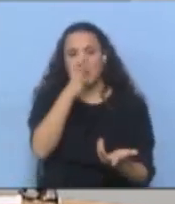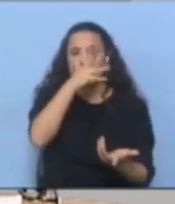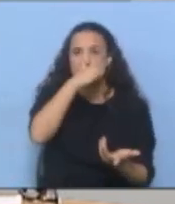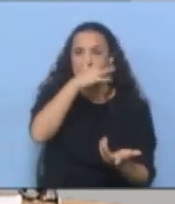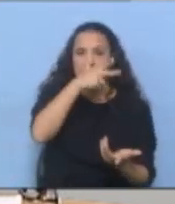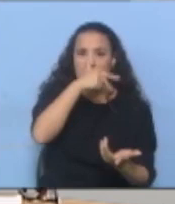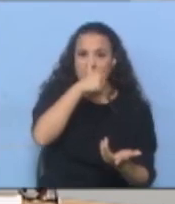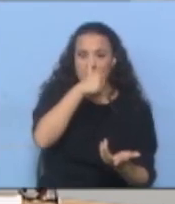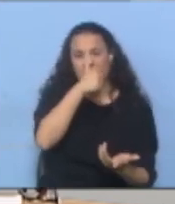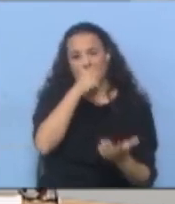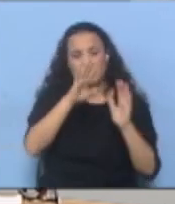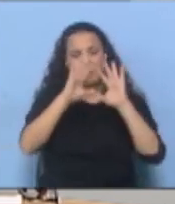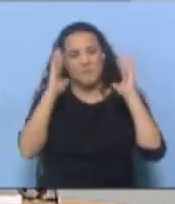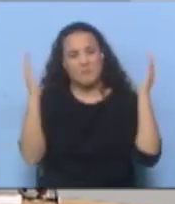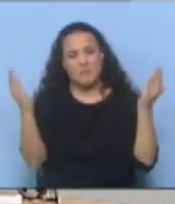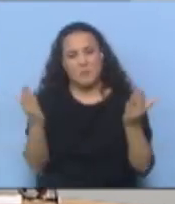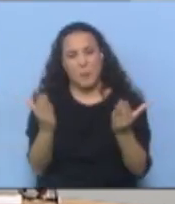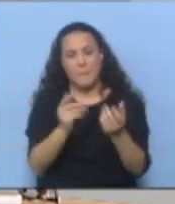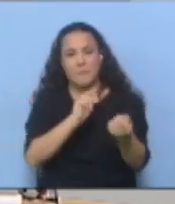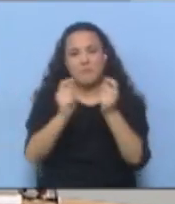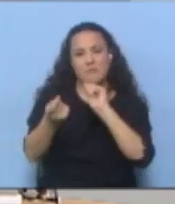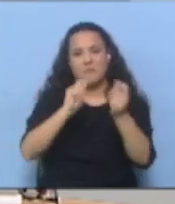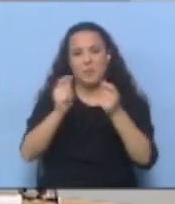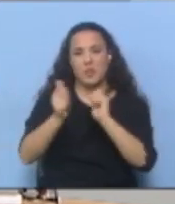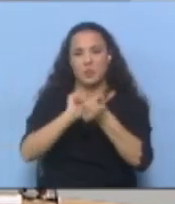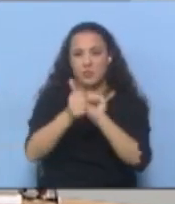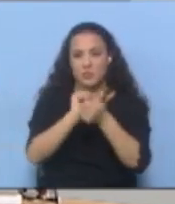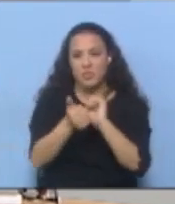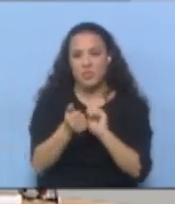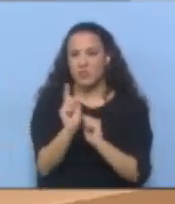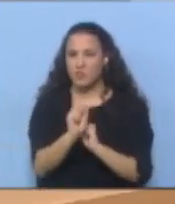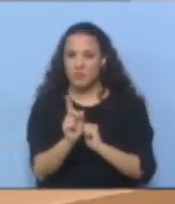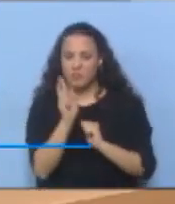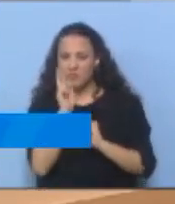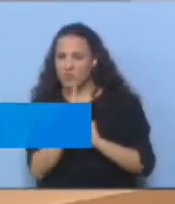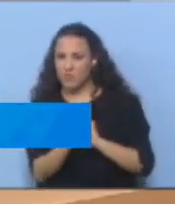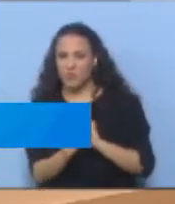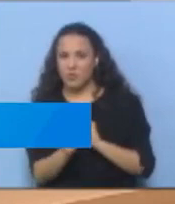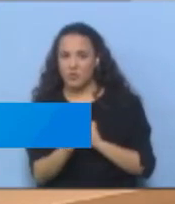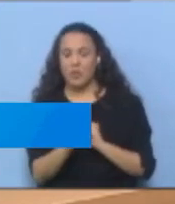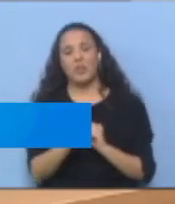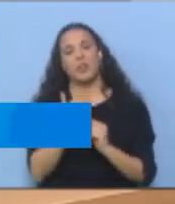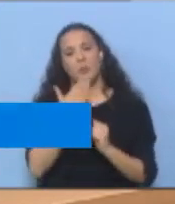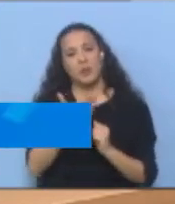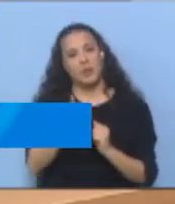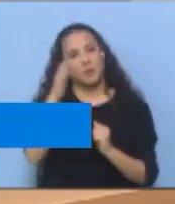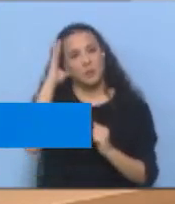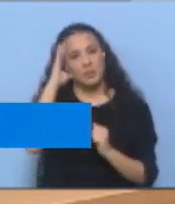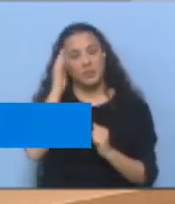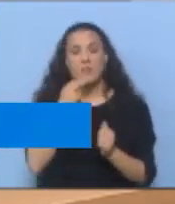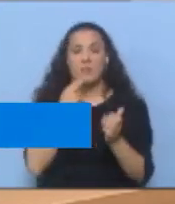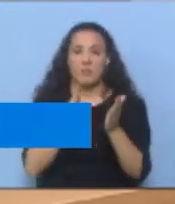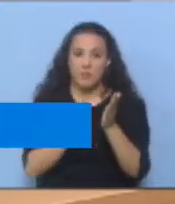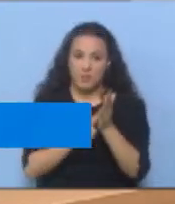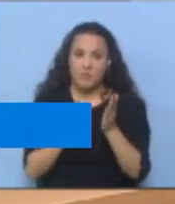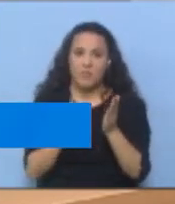dimensão que nós vemos nos grandes debates sobre a prática desportiva, nomeadamente o futebol. Bem, obrigado e boa tarde. É verdade, o